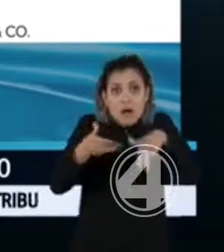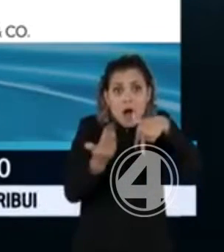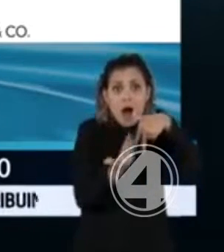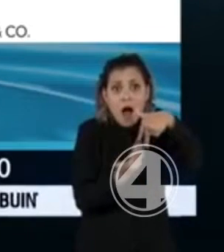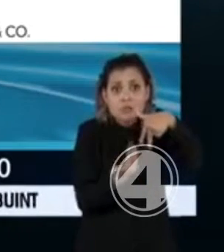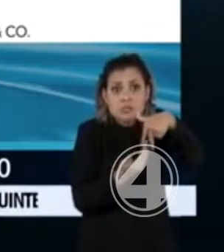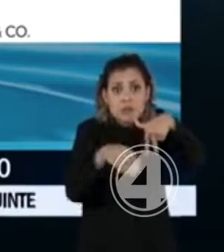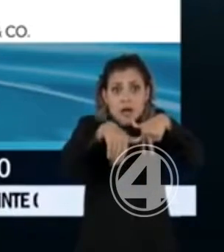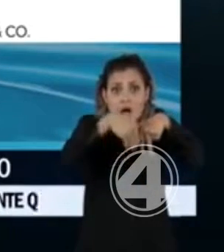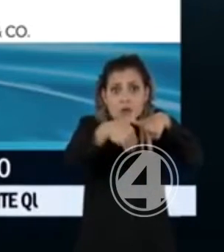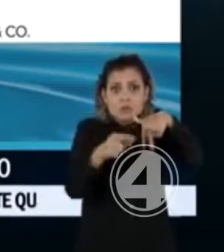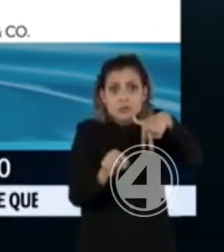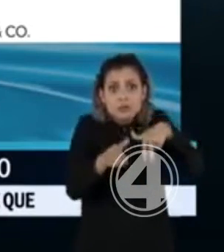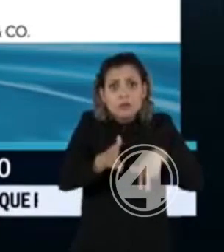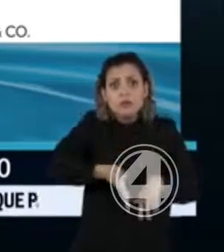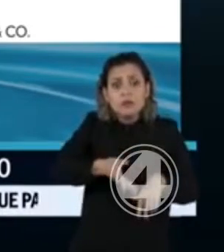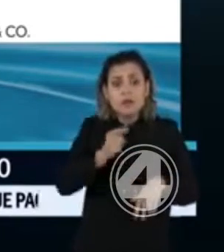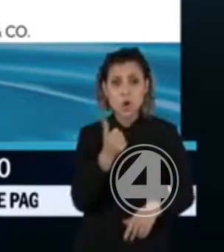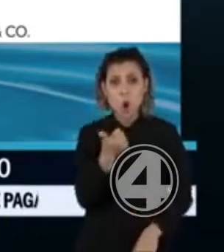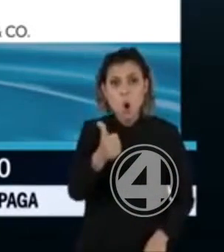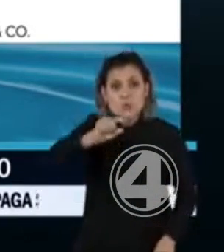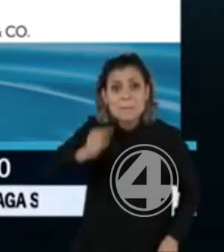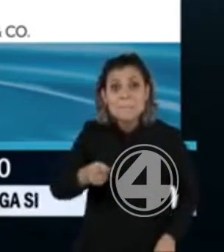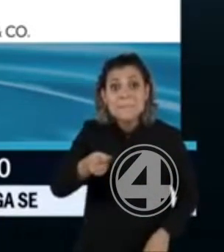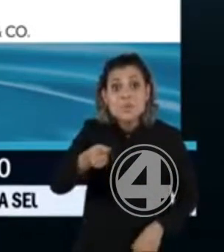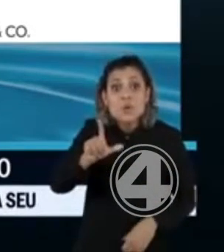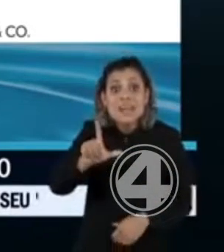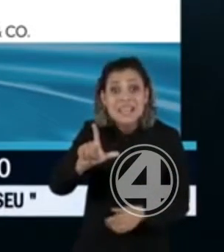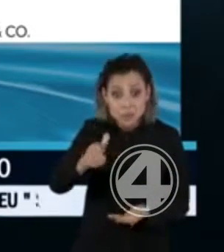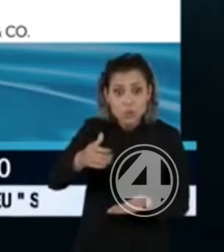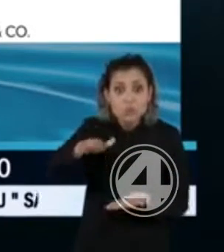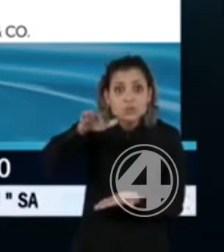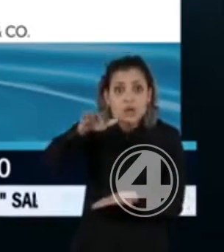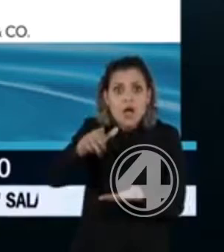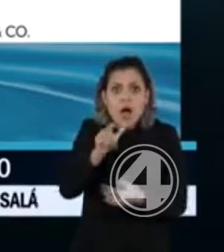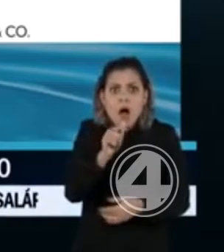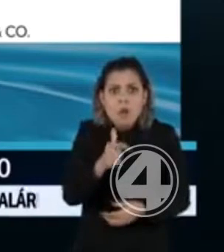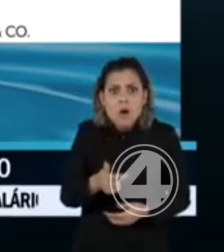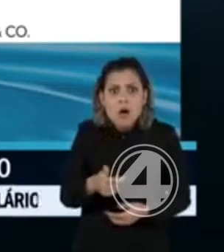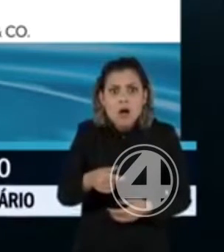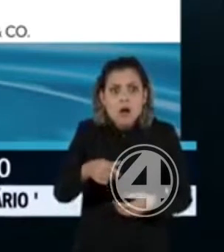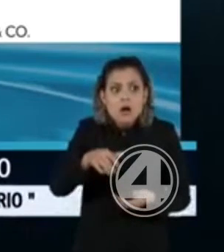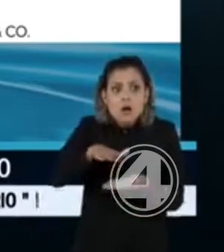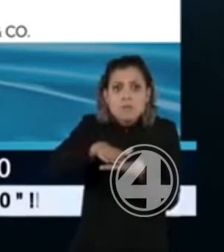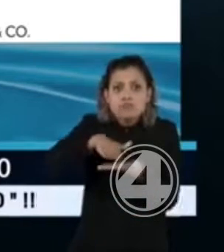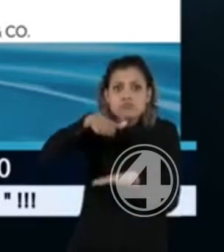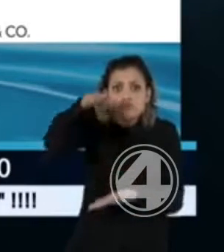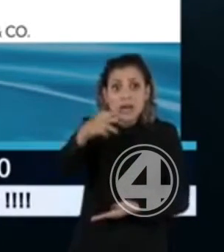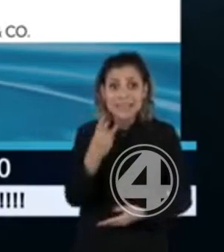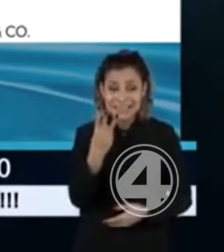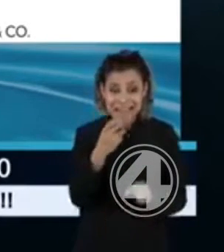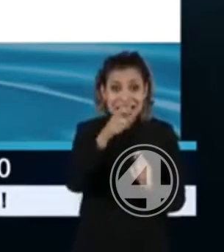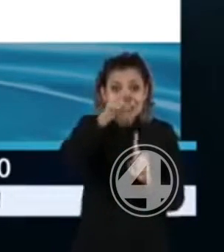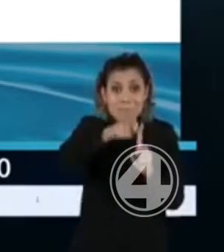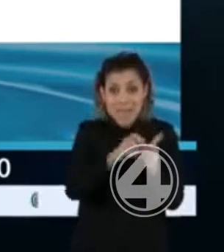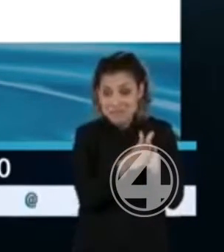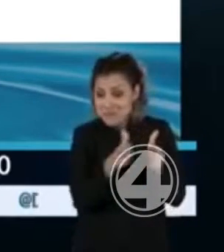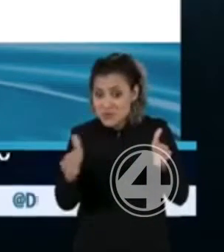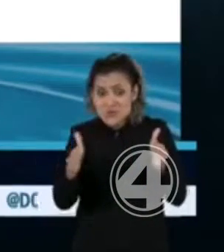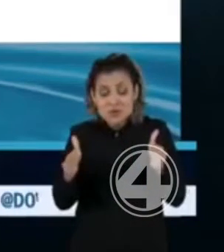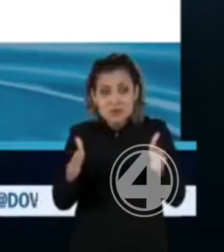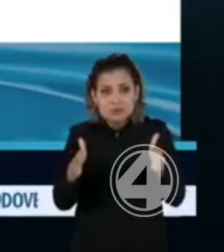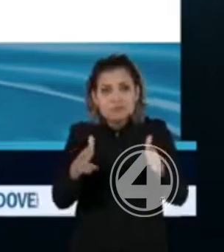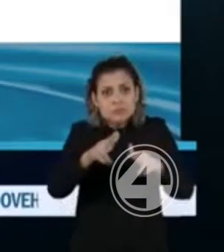são usados cerca de 11 mil litros de água. É o que uma pessoa gastaria durante 3 meses. Em todo o mundo, a indústria